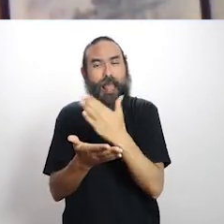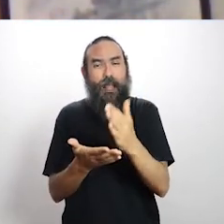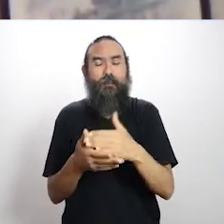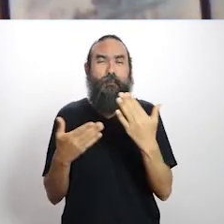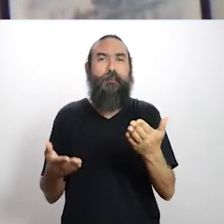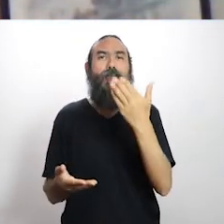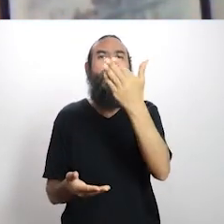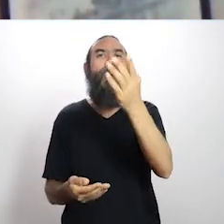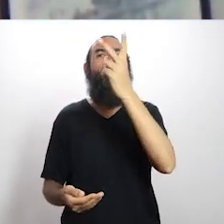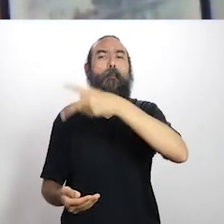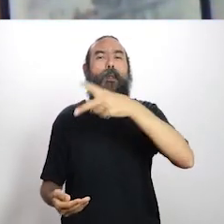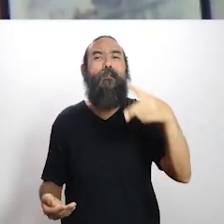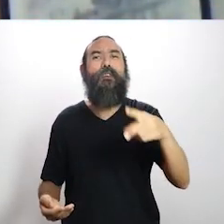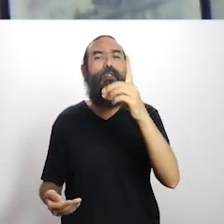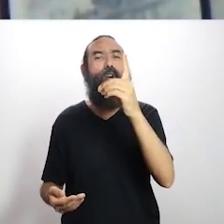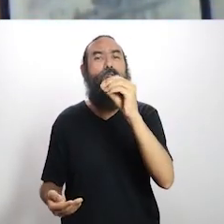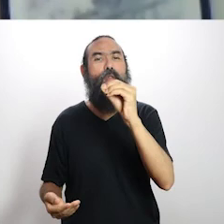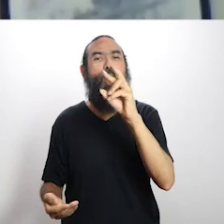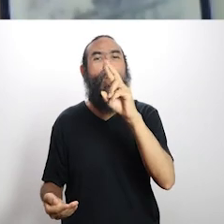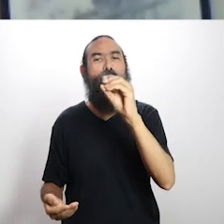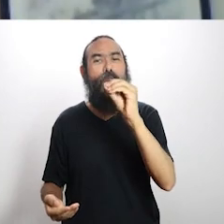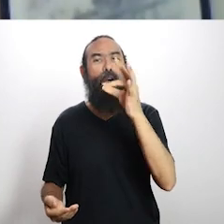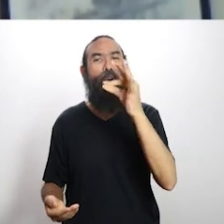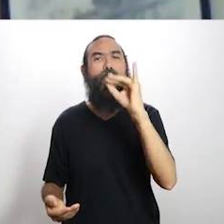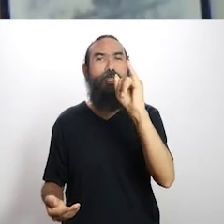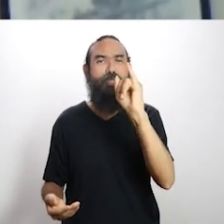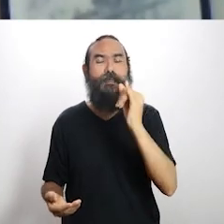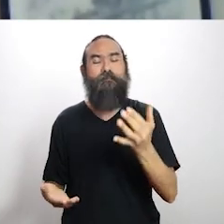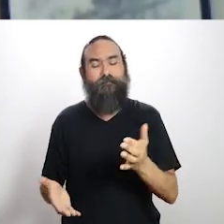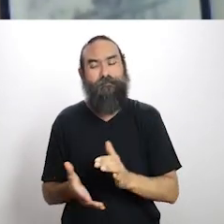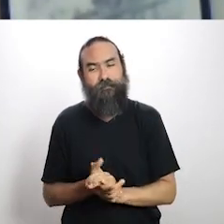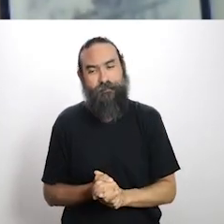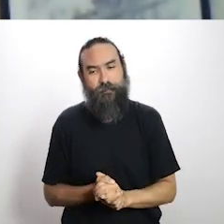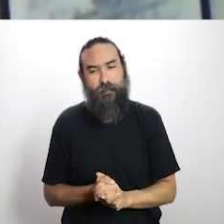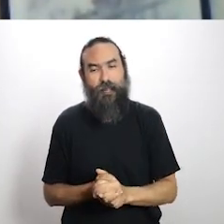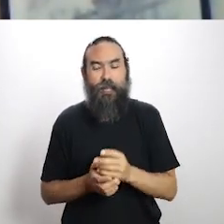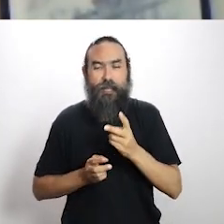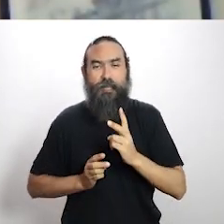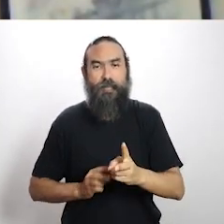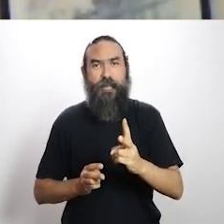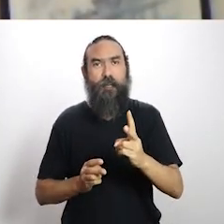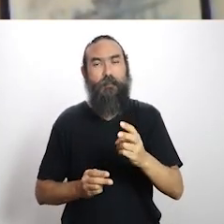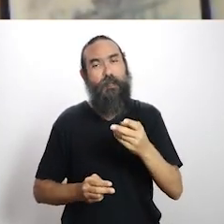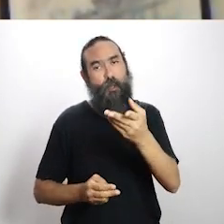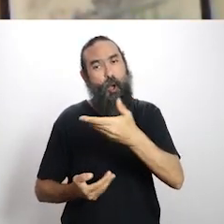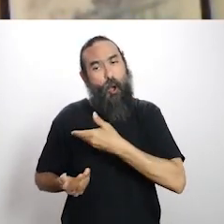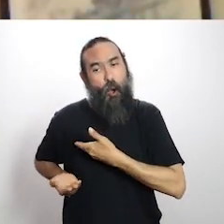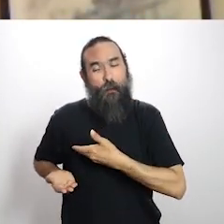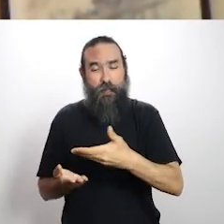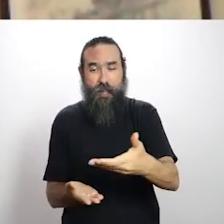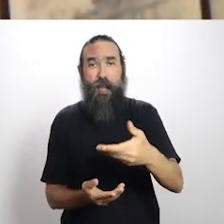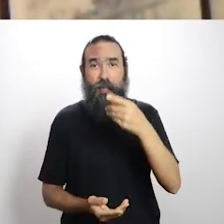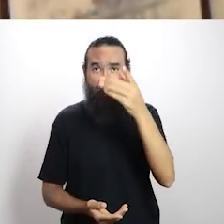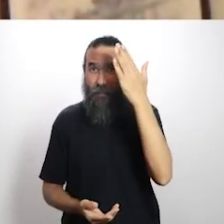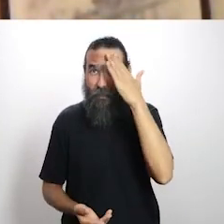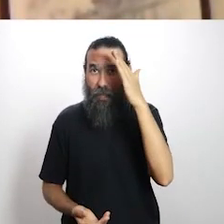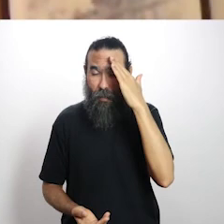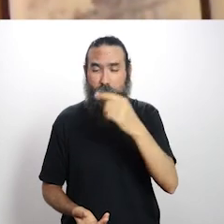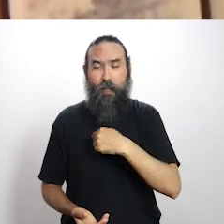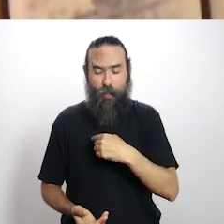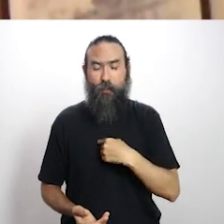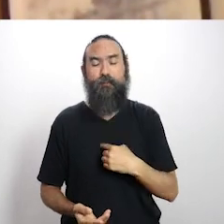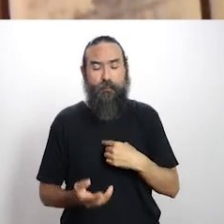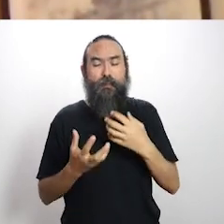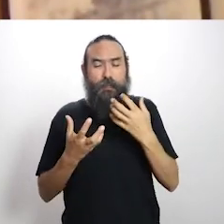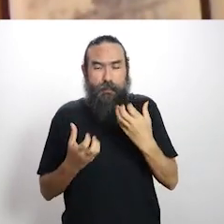no que vocês precisarem porque eu sei desse trabalho muito consistente que vocês desenvolvem a lei